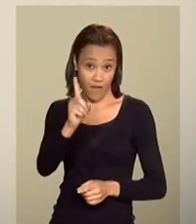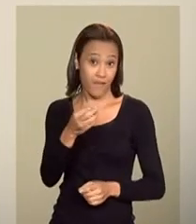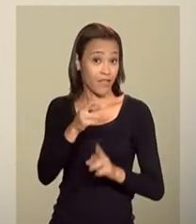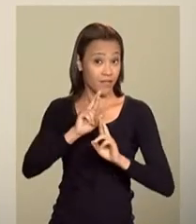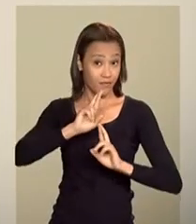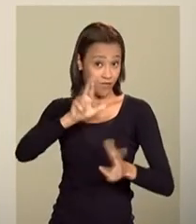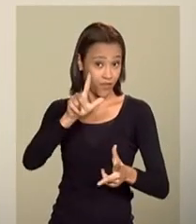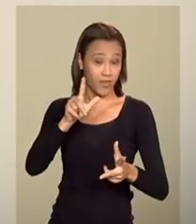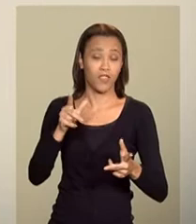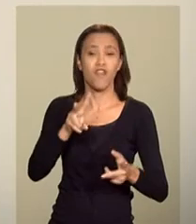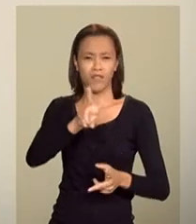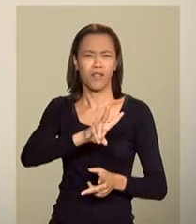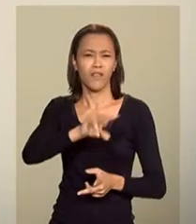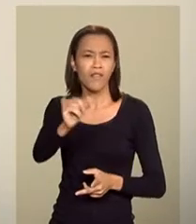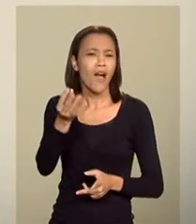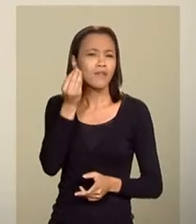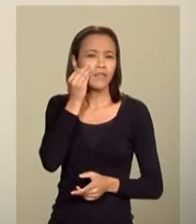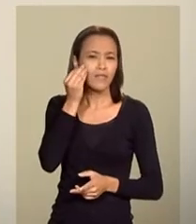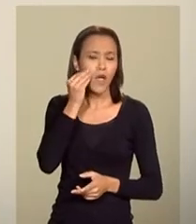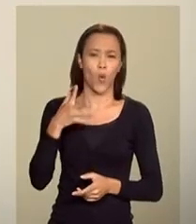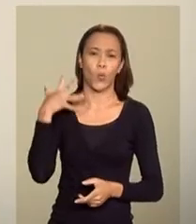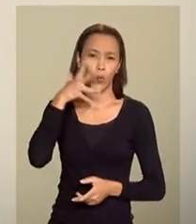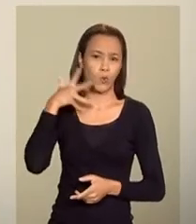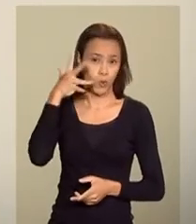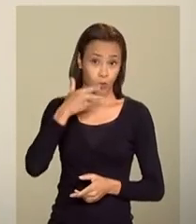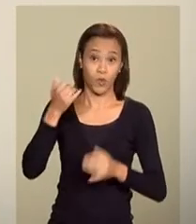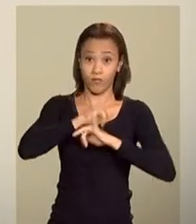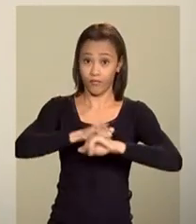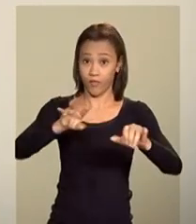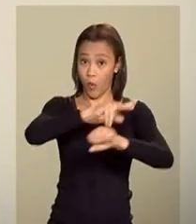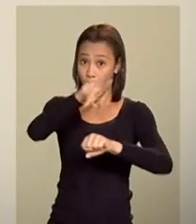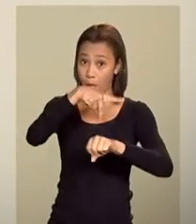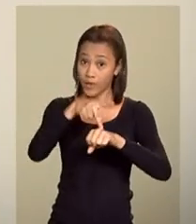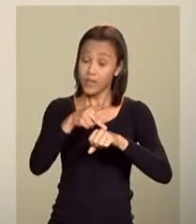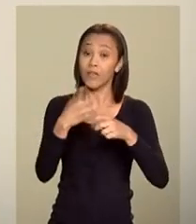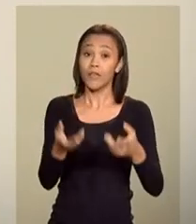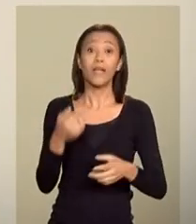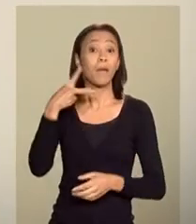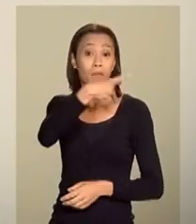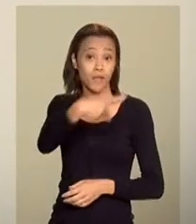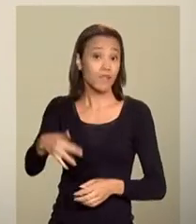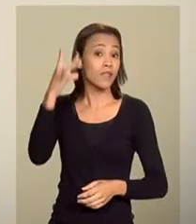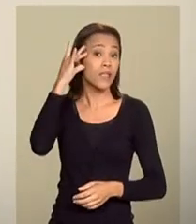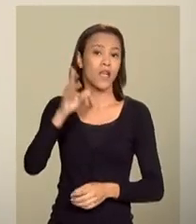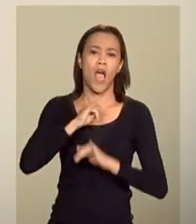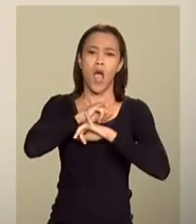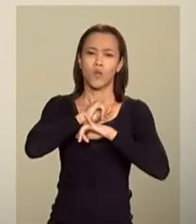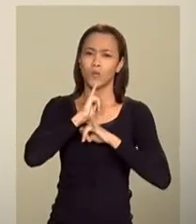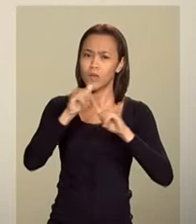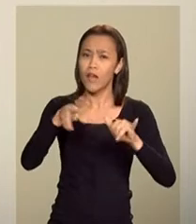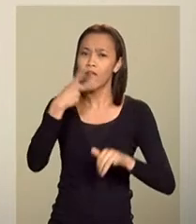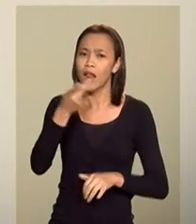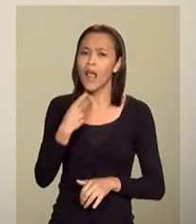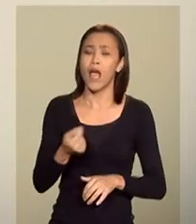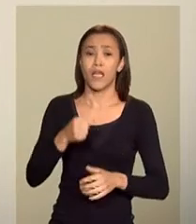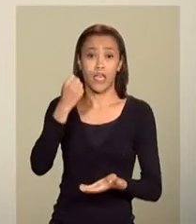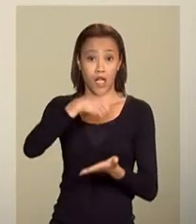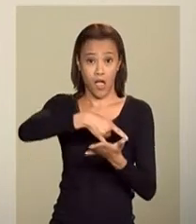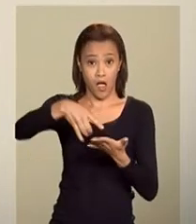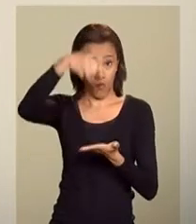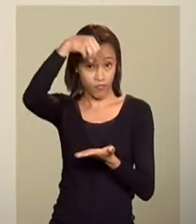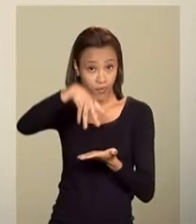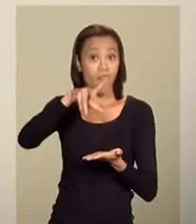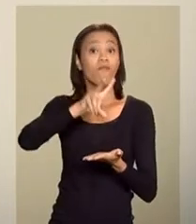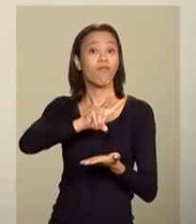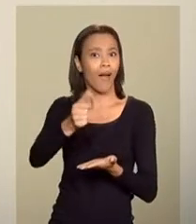vai ser diferente você vai acompanhar pronunciamento à nação que a presidenta Dilma fez para anunciar que a conta de energia elétrica dos